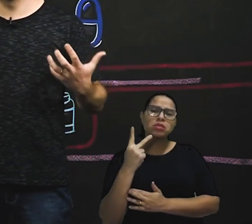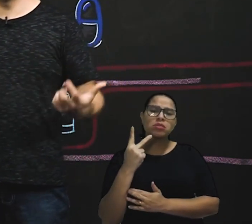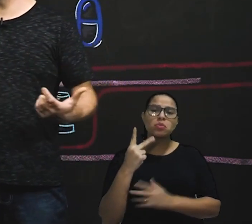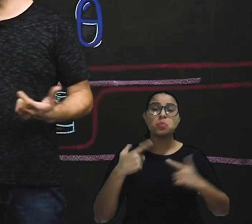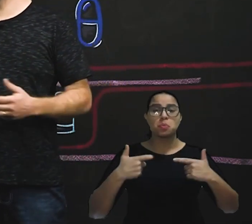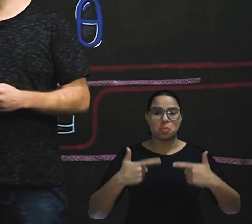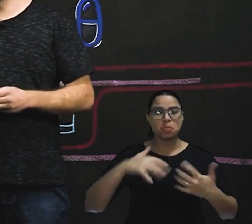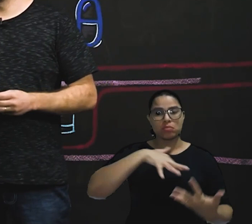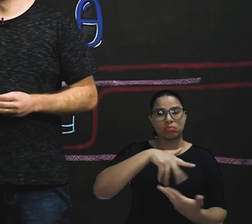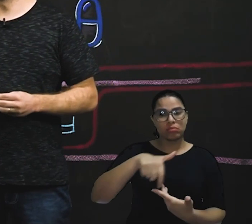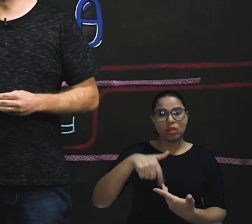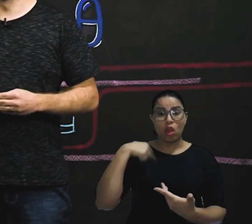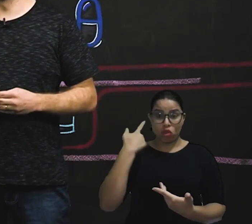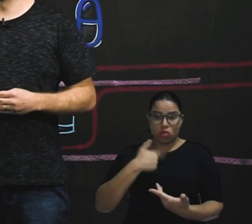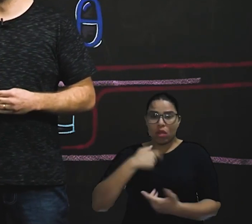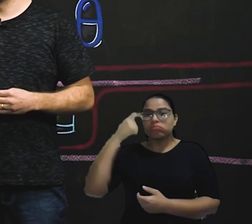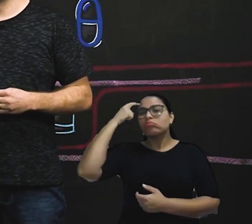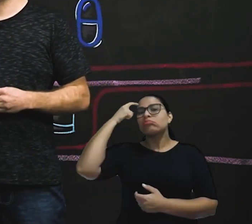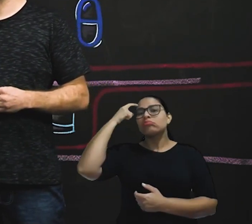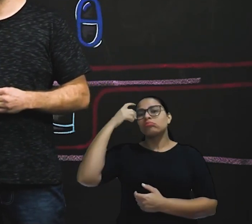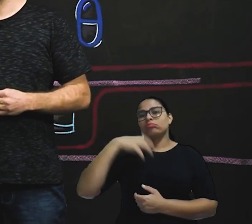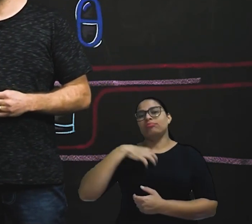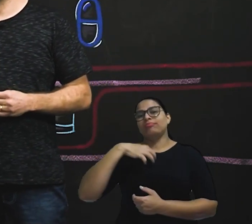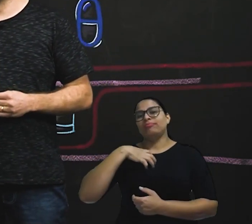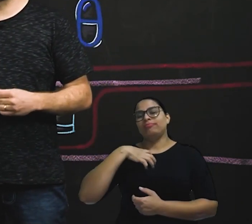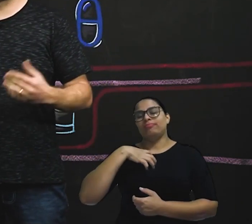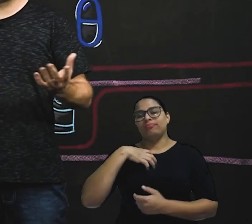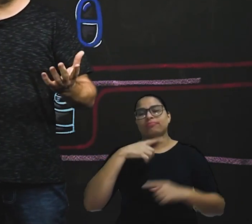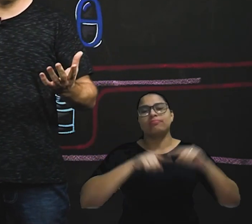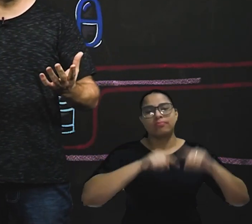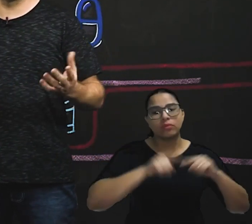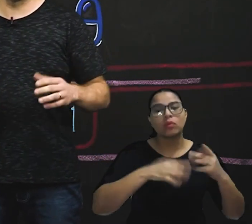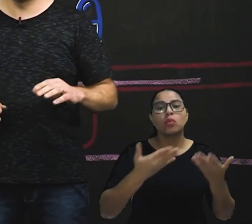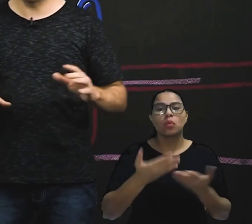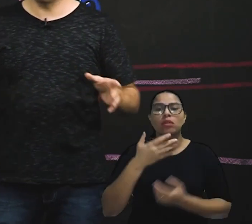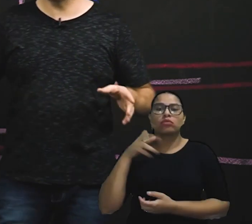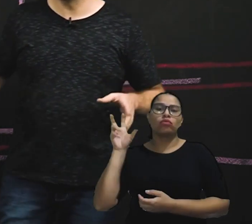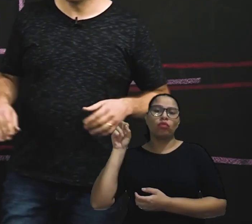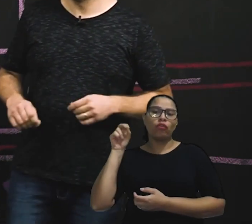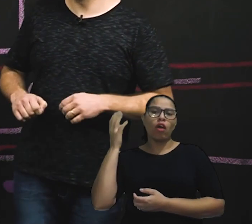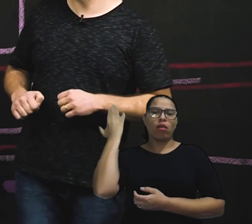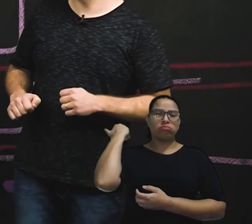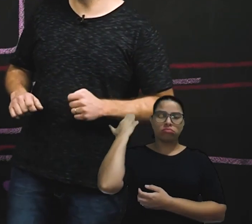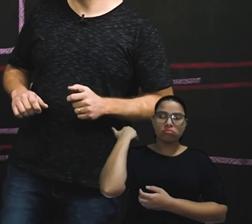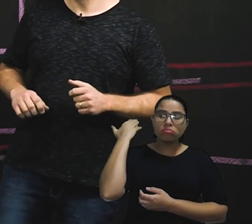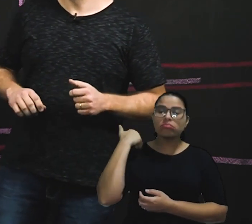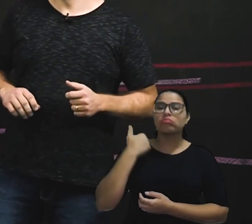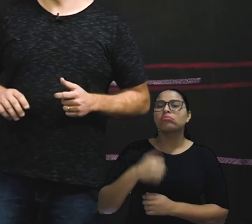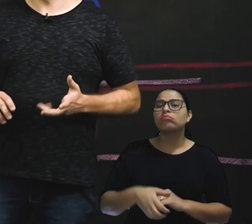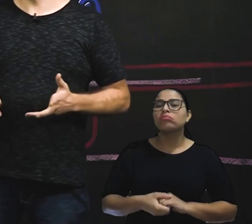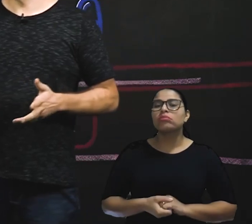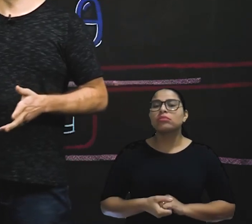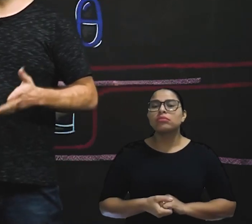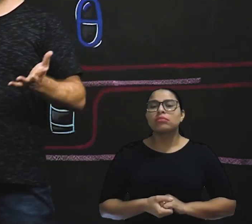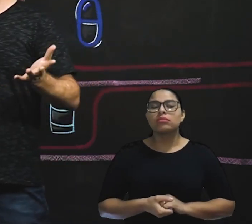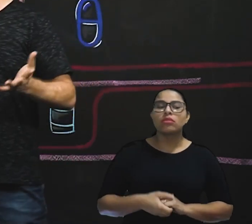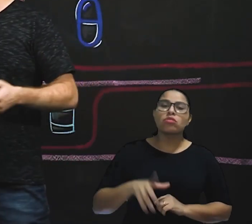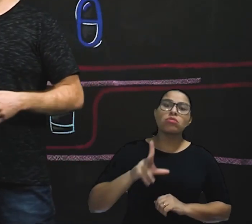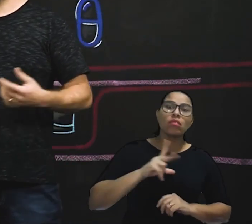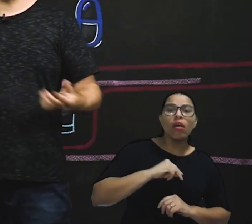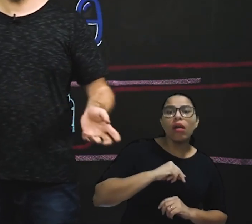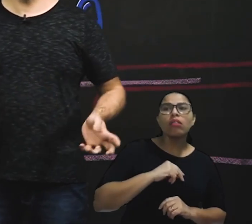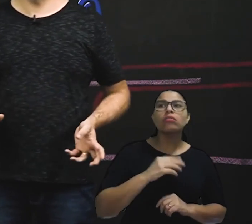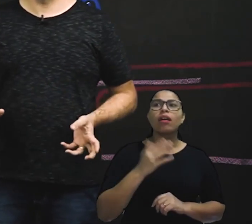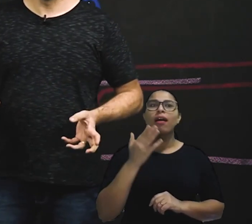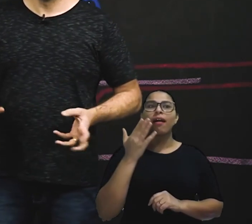forma de pensamento dos produtos. Quando nossos avós, nossos bisavós pensam aí num determinado produto, nossa,